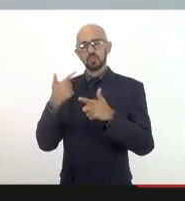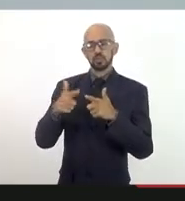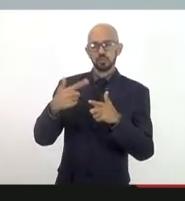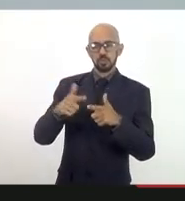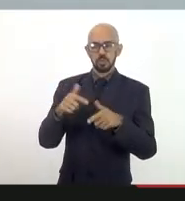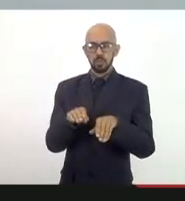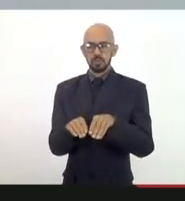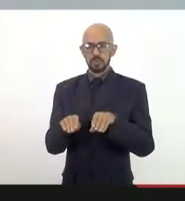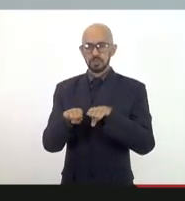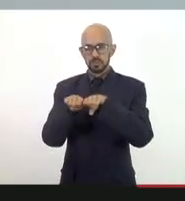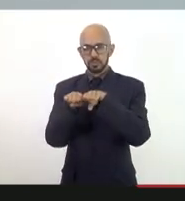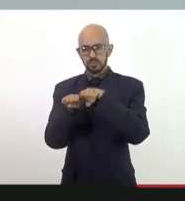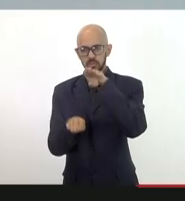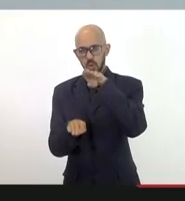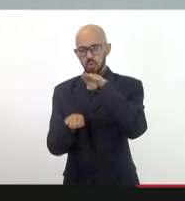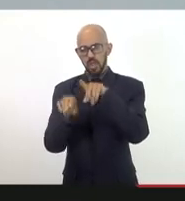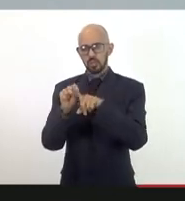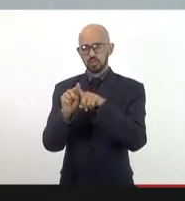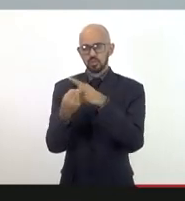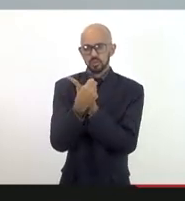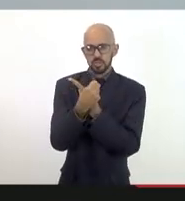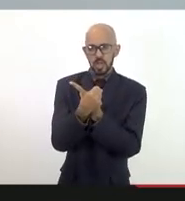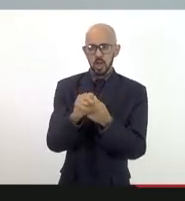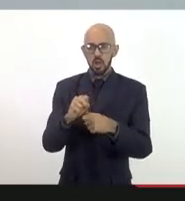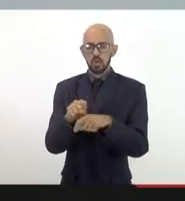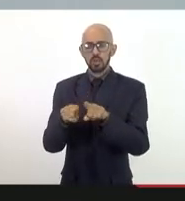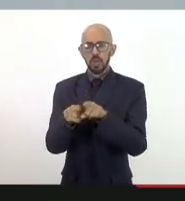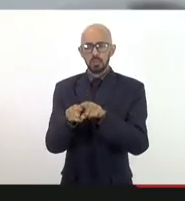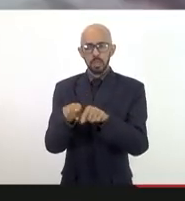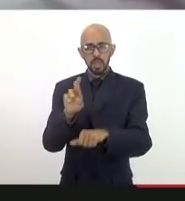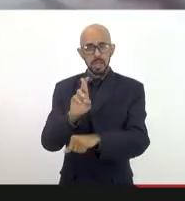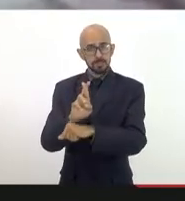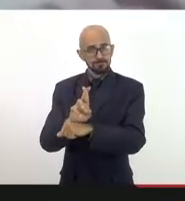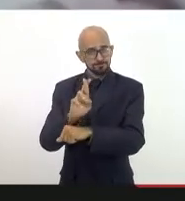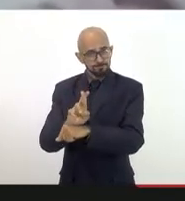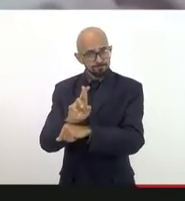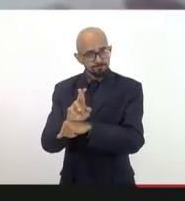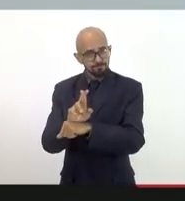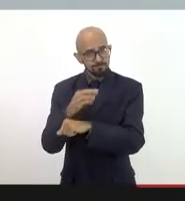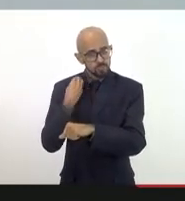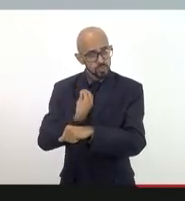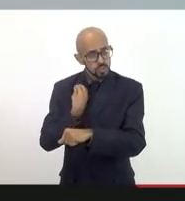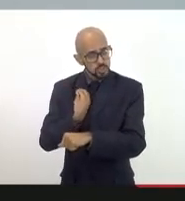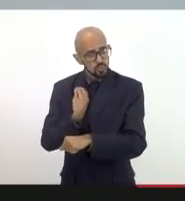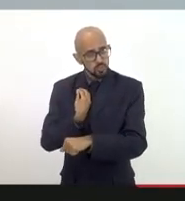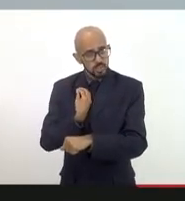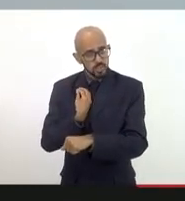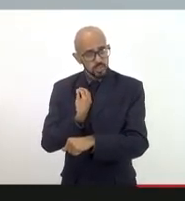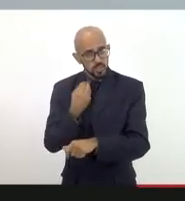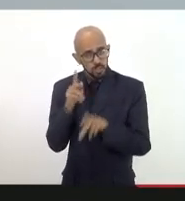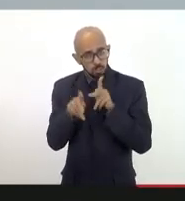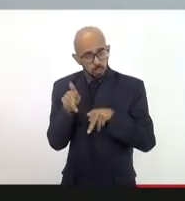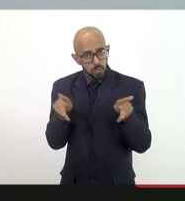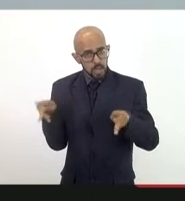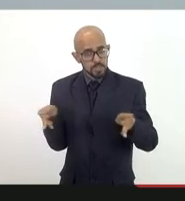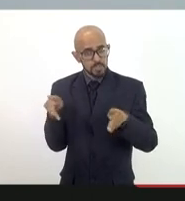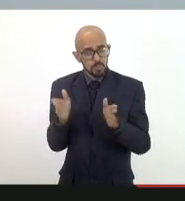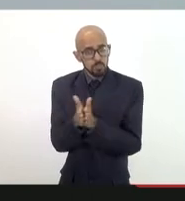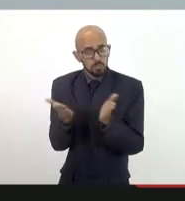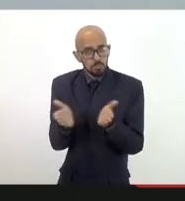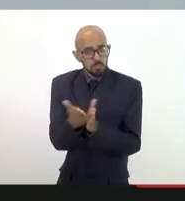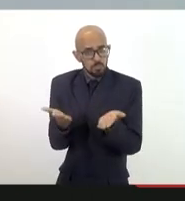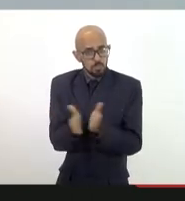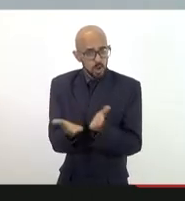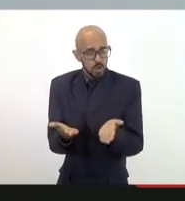absurdas nas condições e na expectativa de vida que se percebem nos territórios periféricos e nos bairros visibilizados